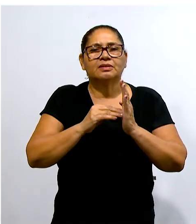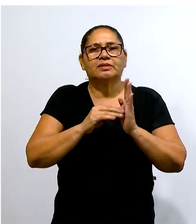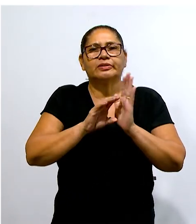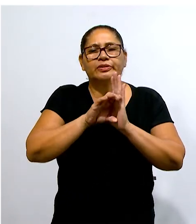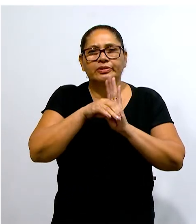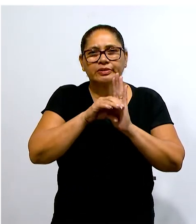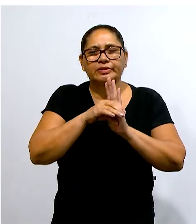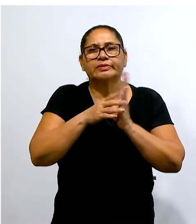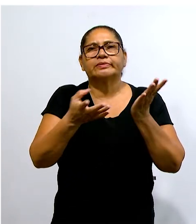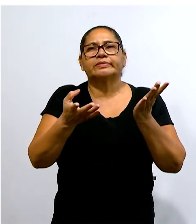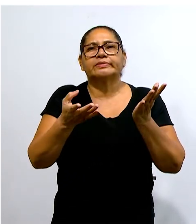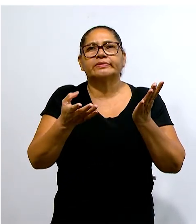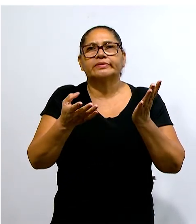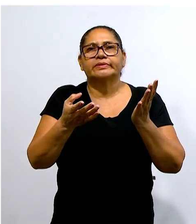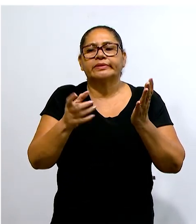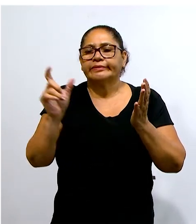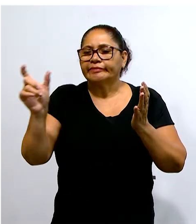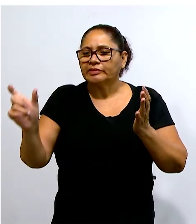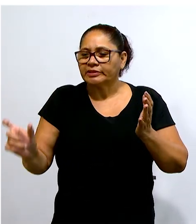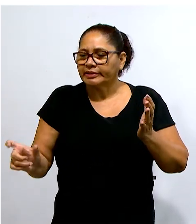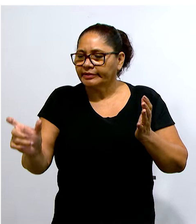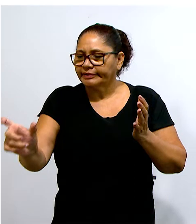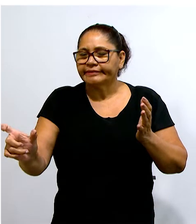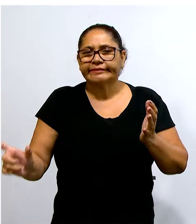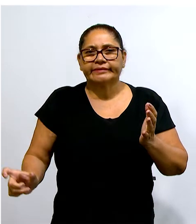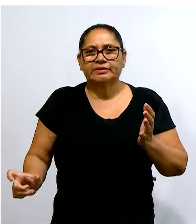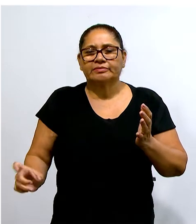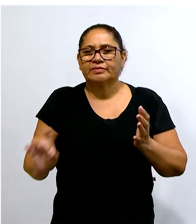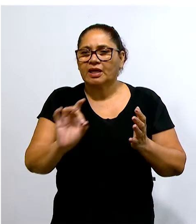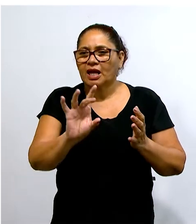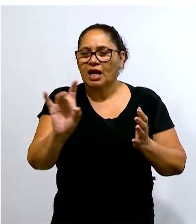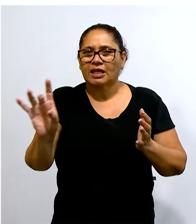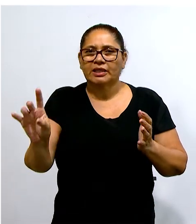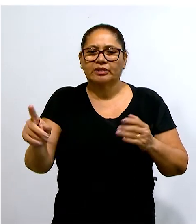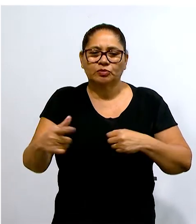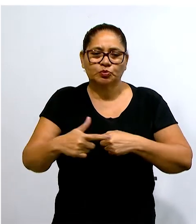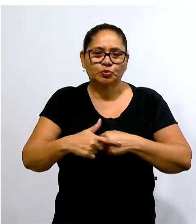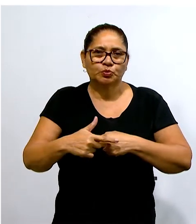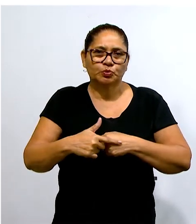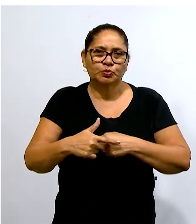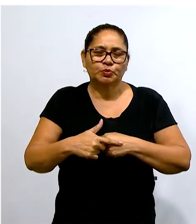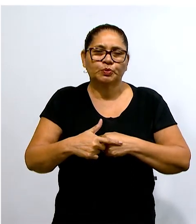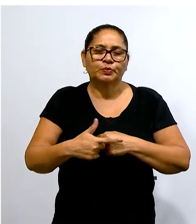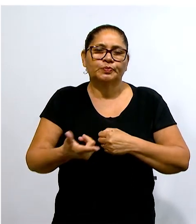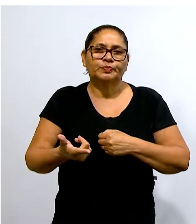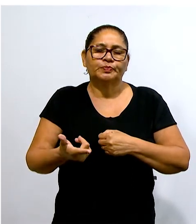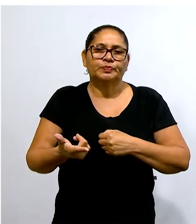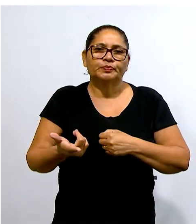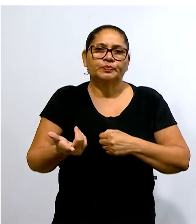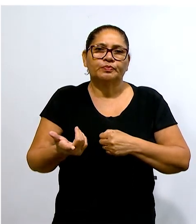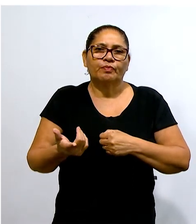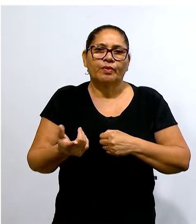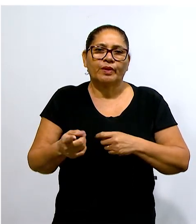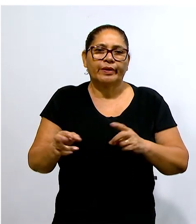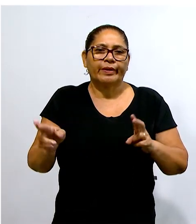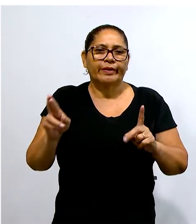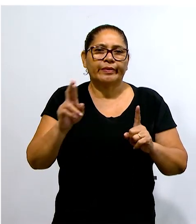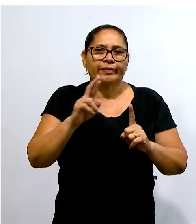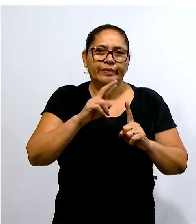conceituais, procedimentais e atitudinais, como sendo elementos principais, elementos de referência